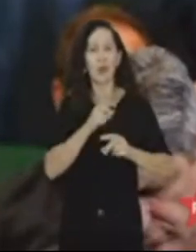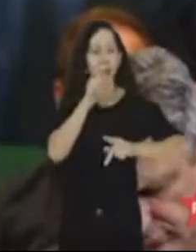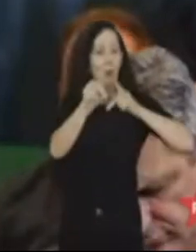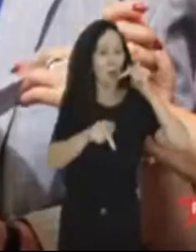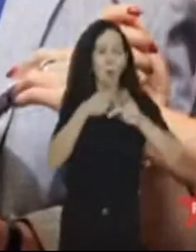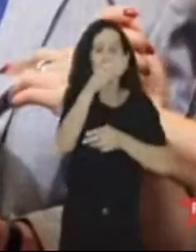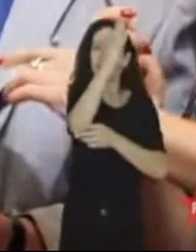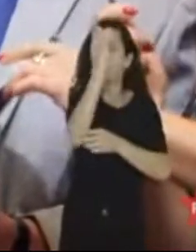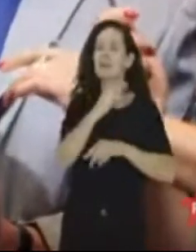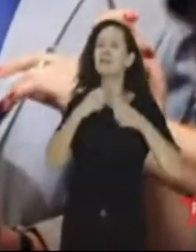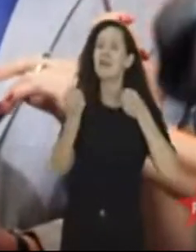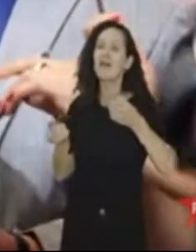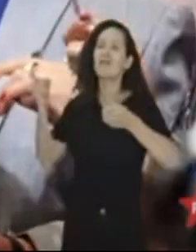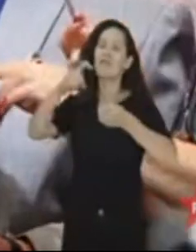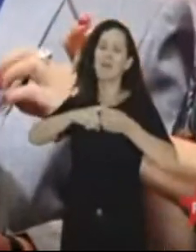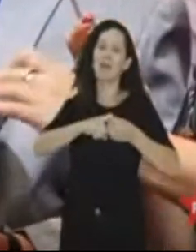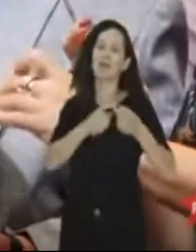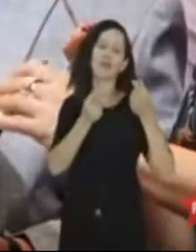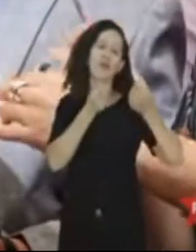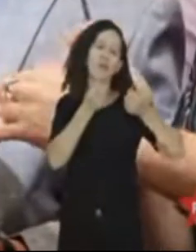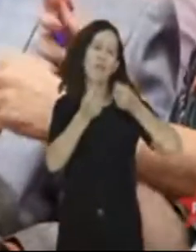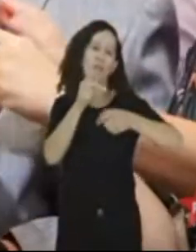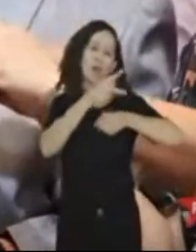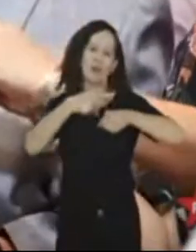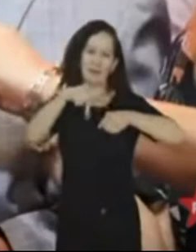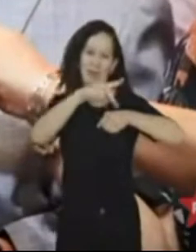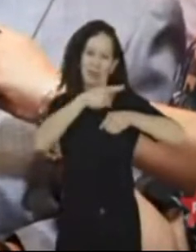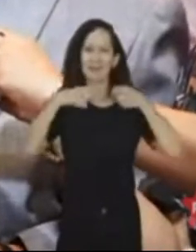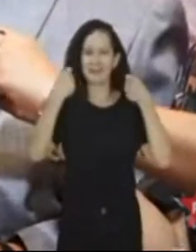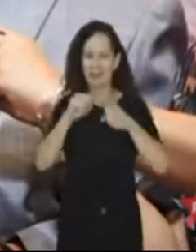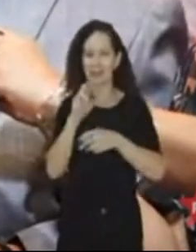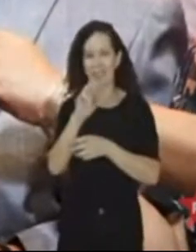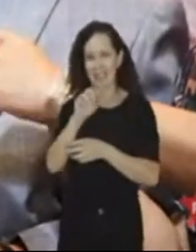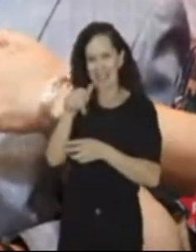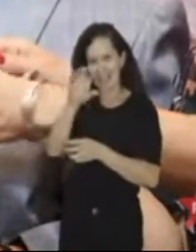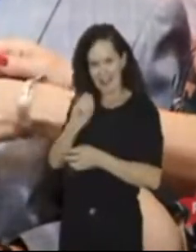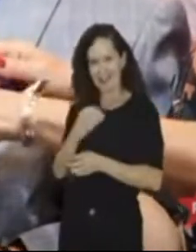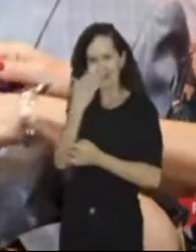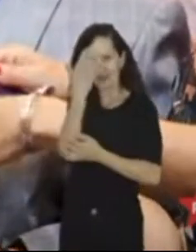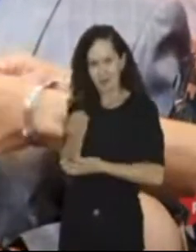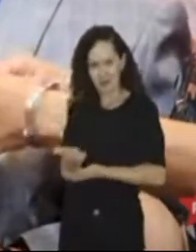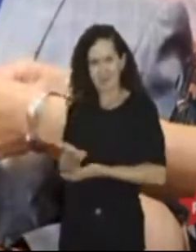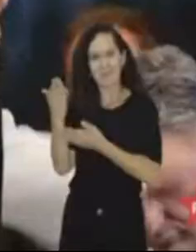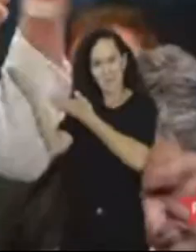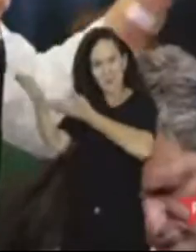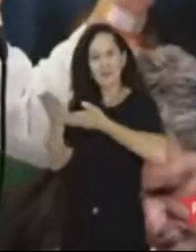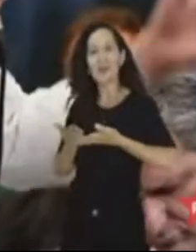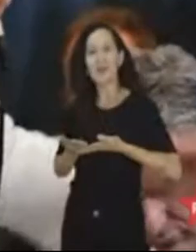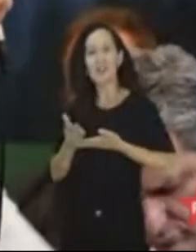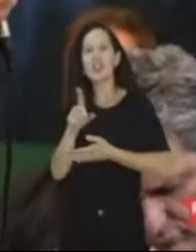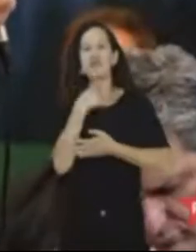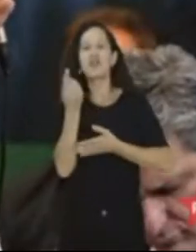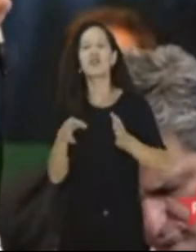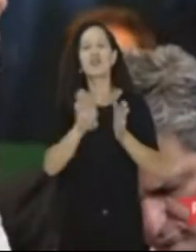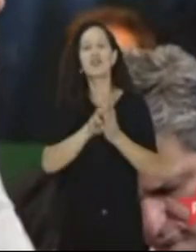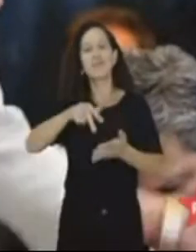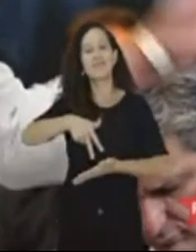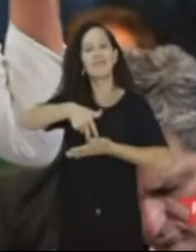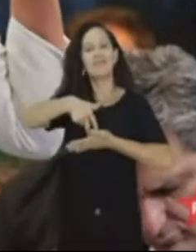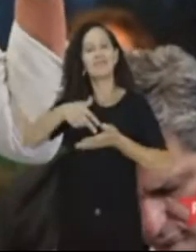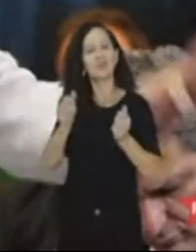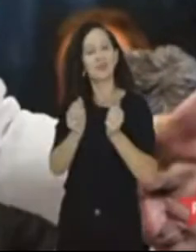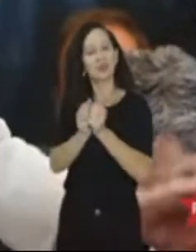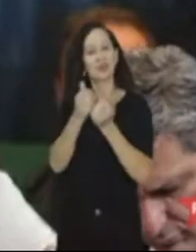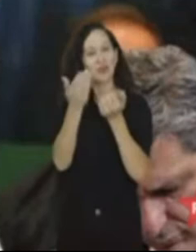volte ao comando desse país. Requião, você nos chamou e nós viemos. Estamos aqui com você